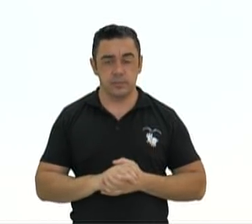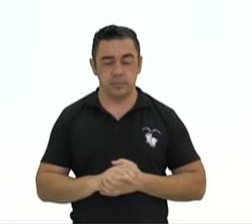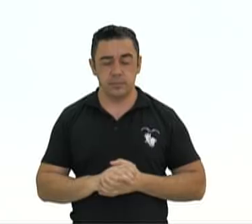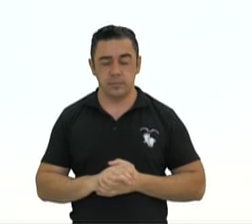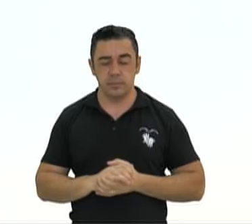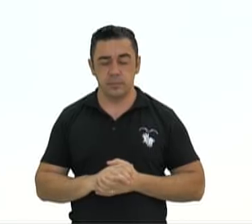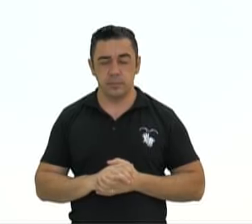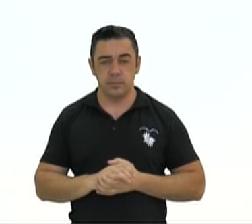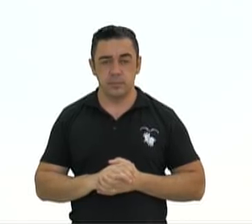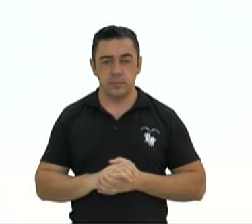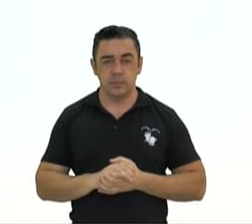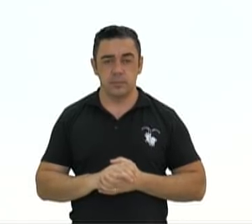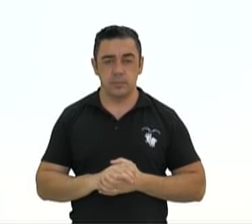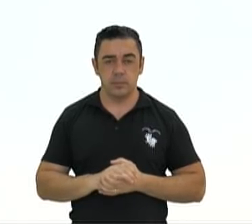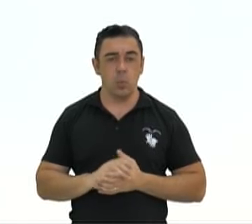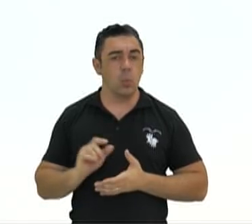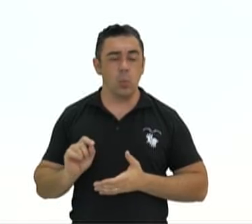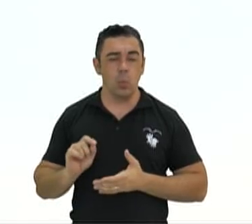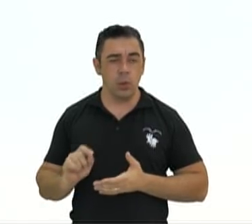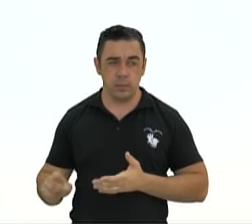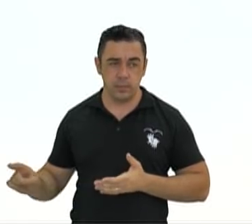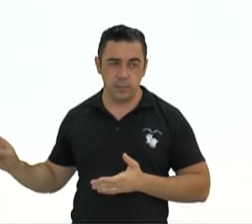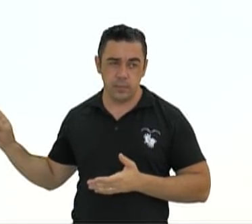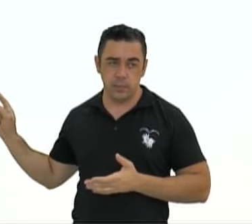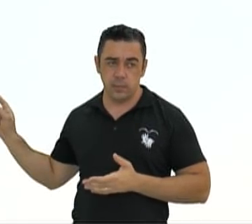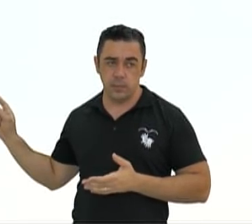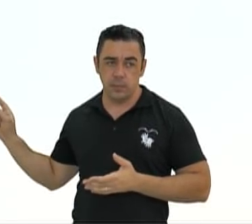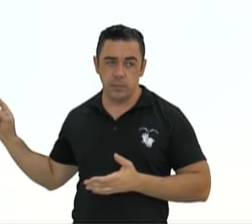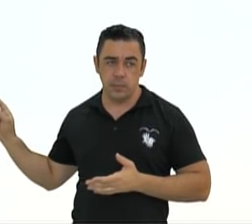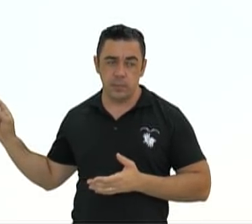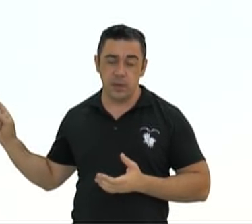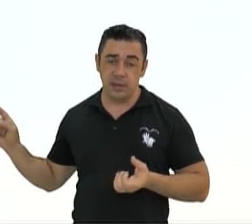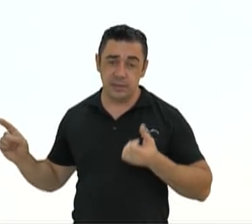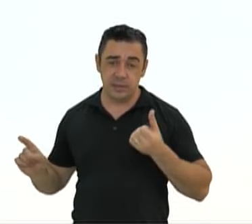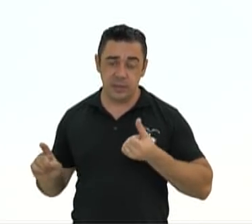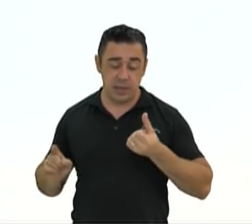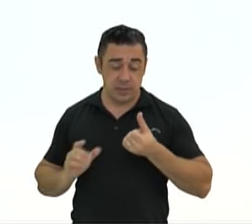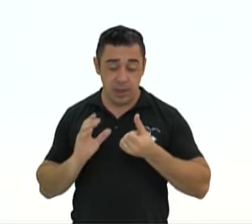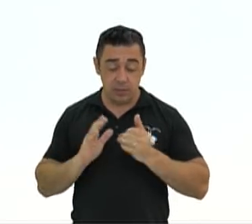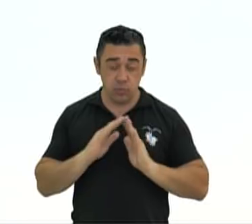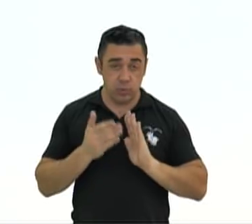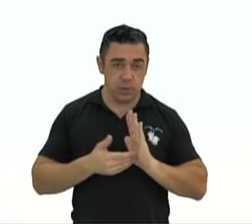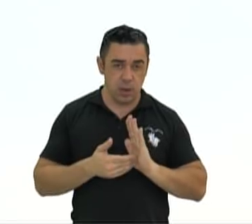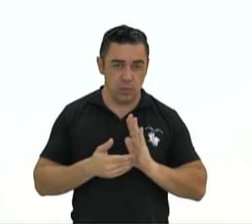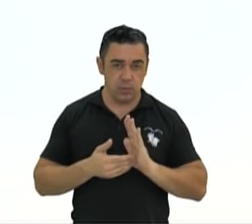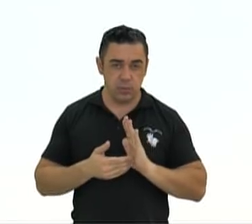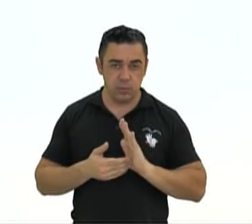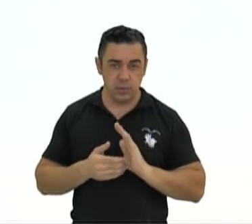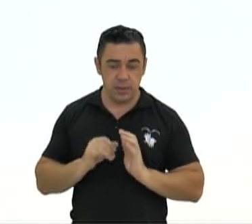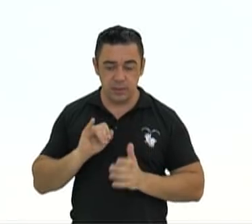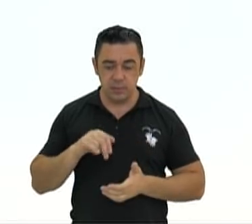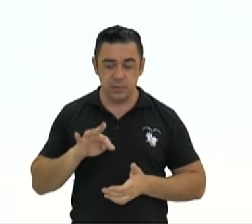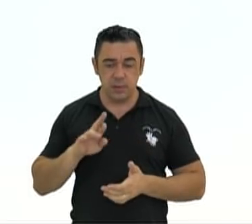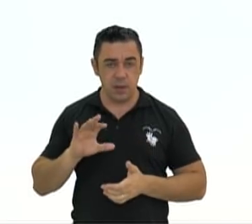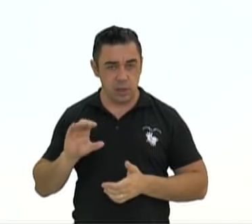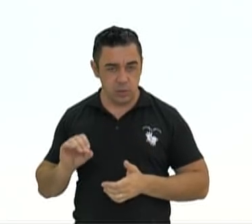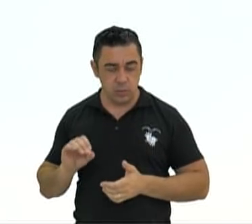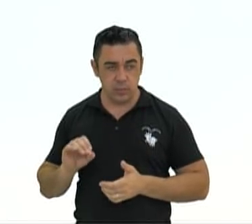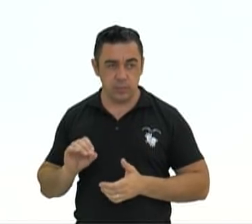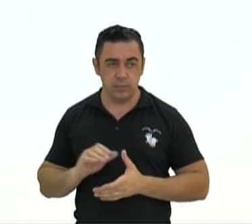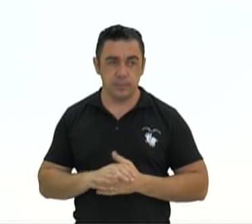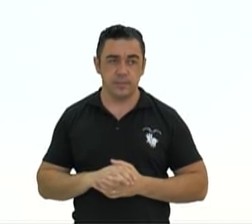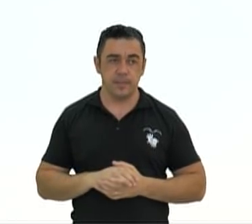decimal embaixo de decimal. O que é isso, prof? Quem é o inteiro? O inteiro é quem está na frente da vírgula, ó. Quem está para a esquerda da vírgula é o